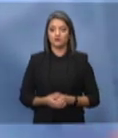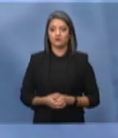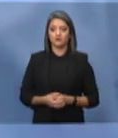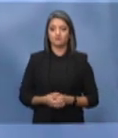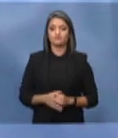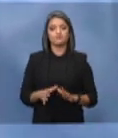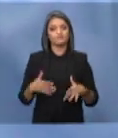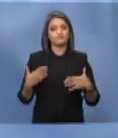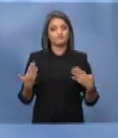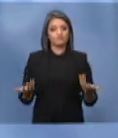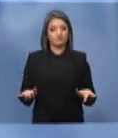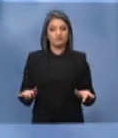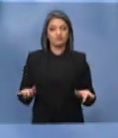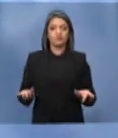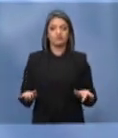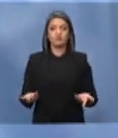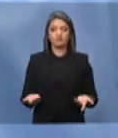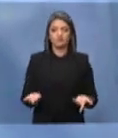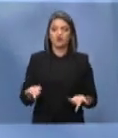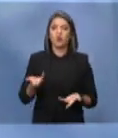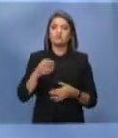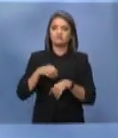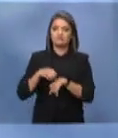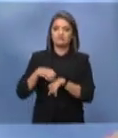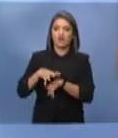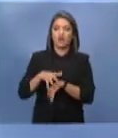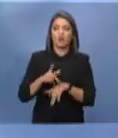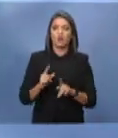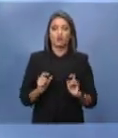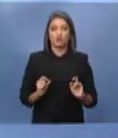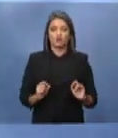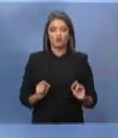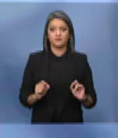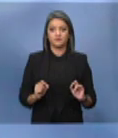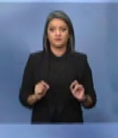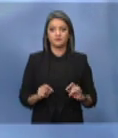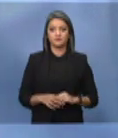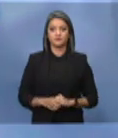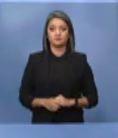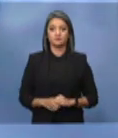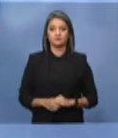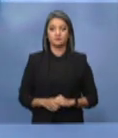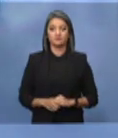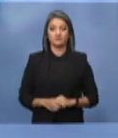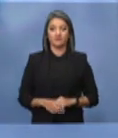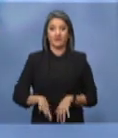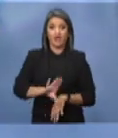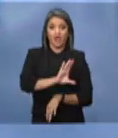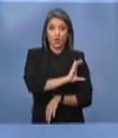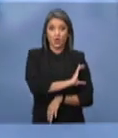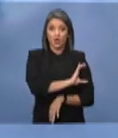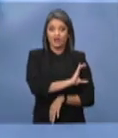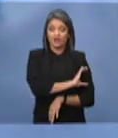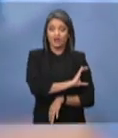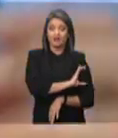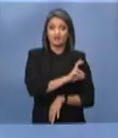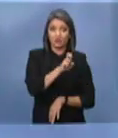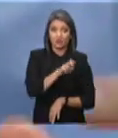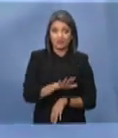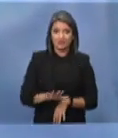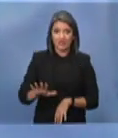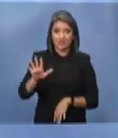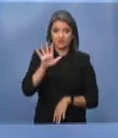gostaria de transmitir que a coordenação Nacional do